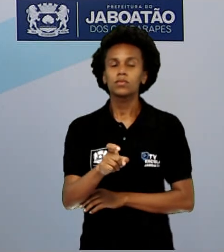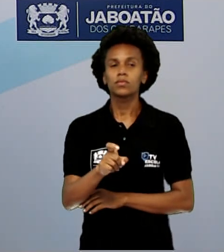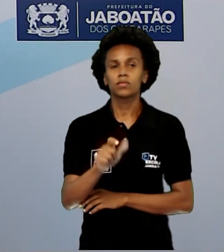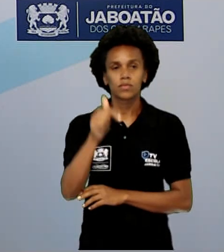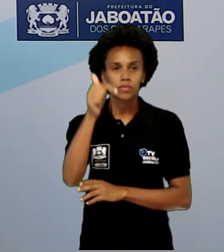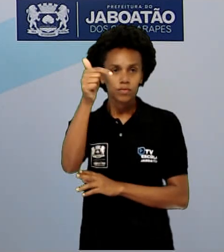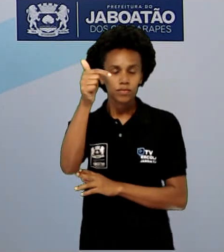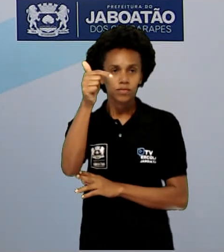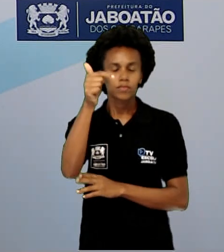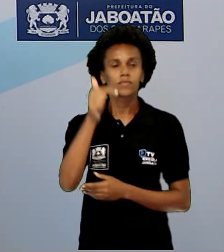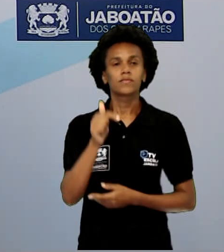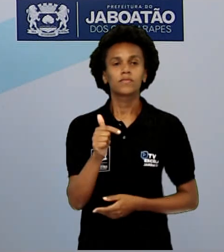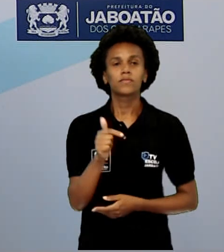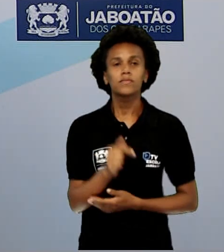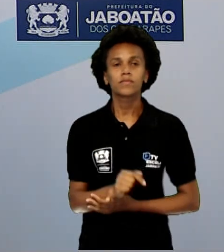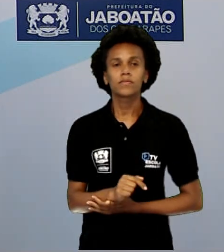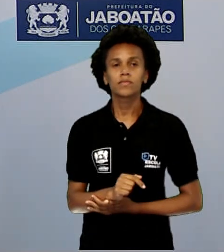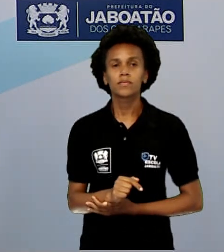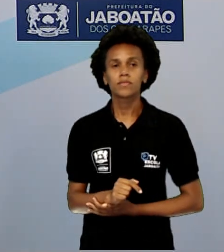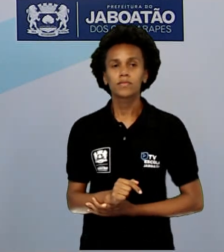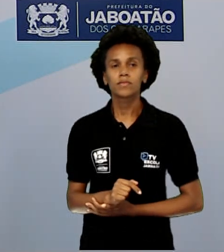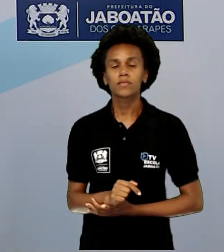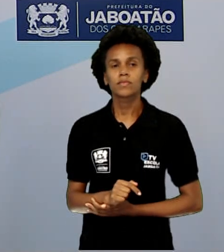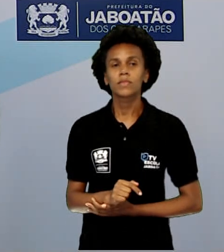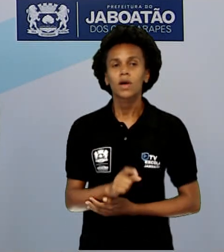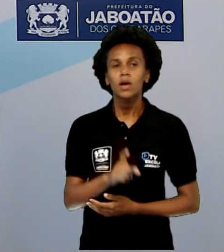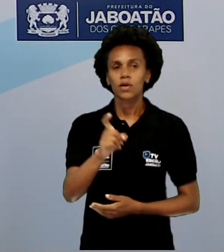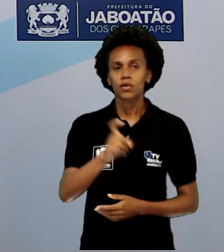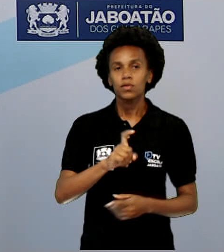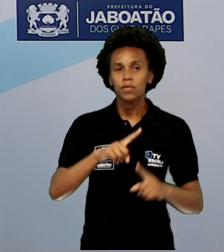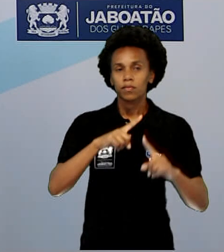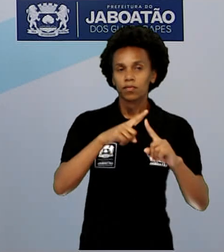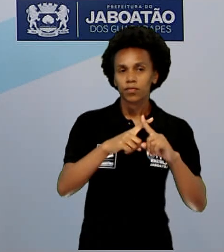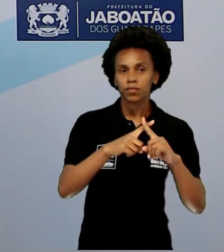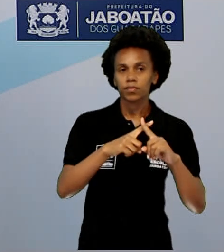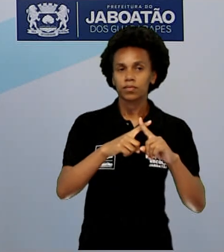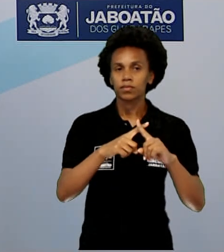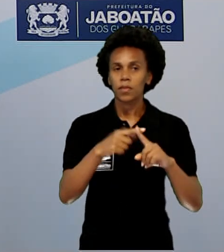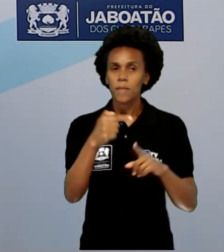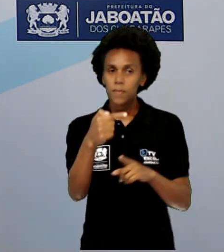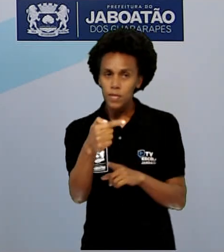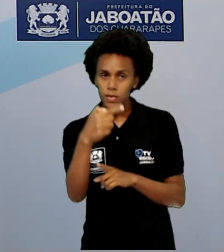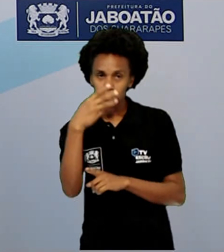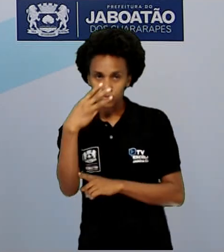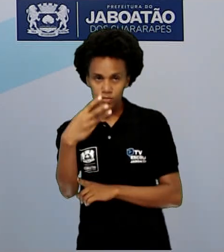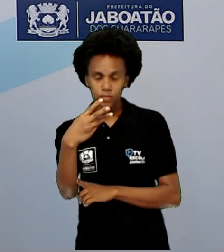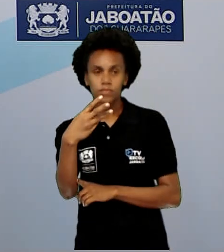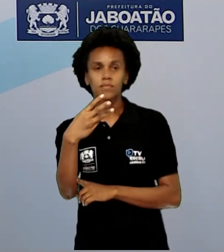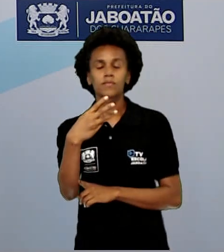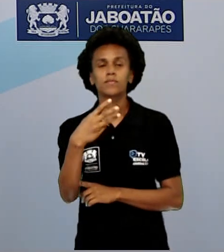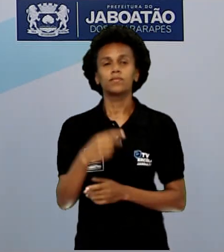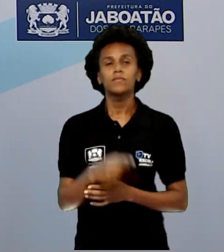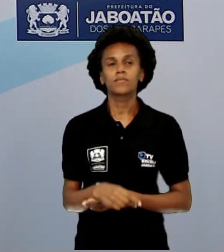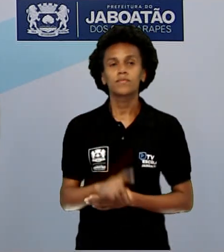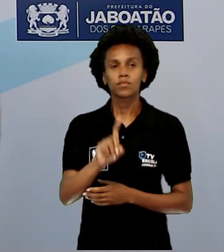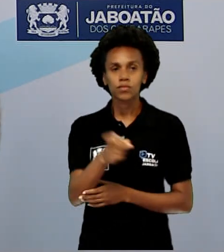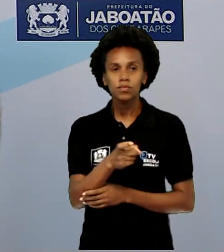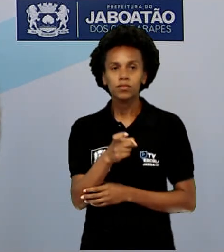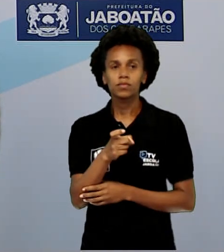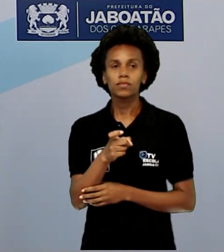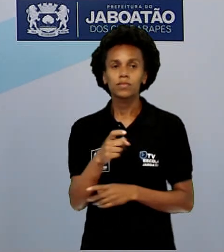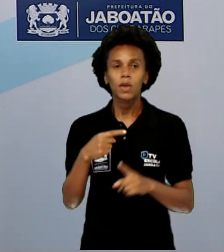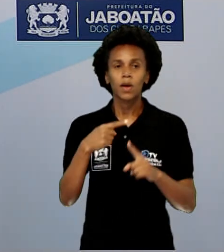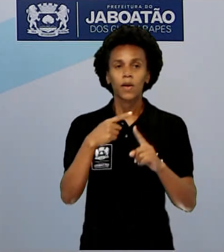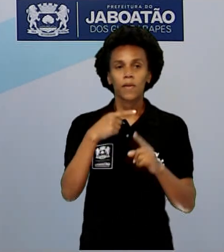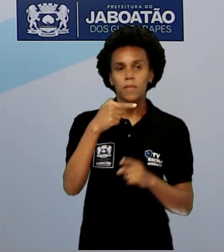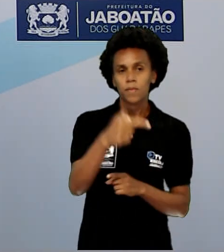ao quadrado. O x vezes menos 3 dá menos 3x. O menos 2 vezes x dá menos